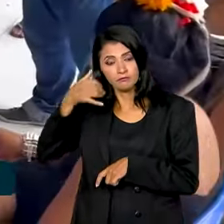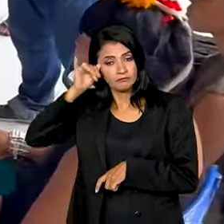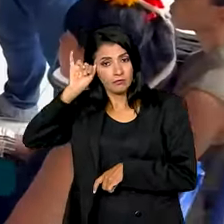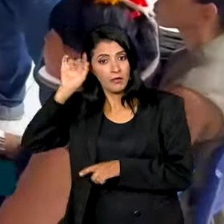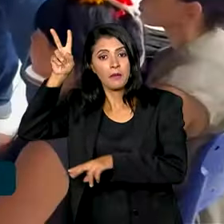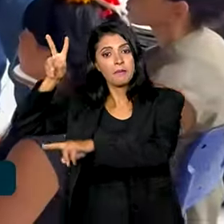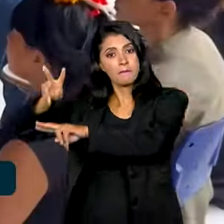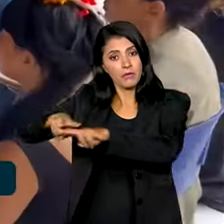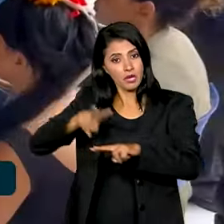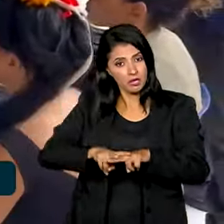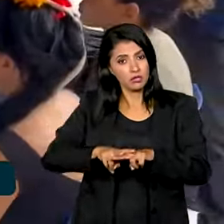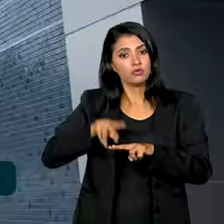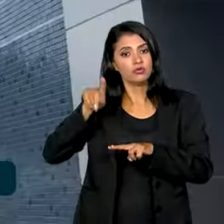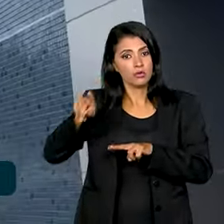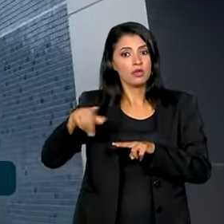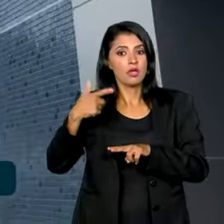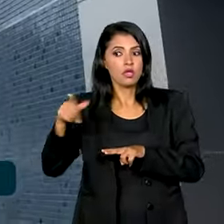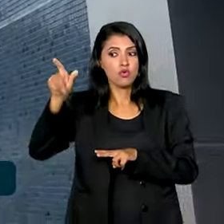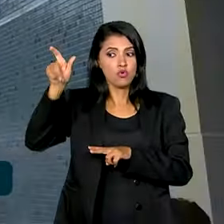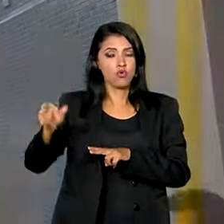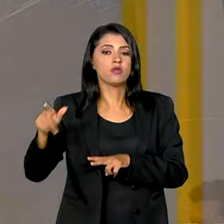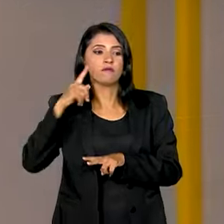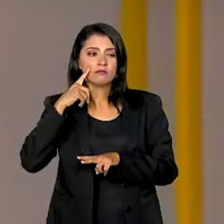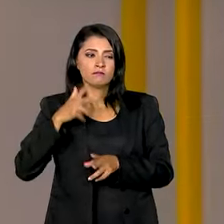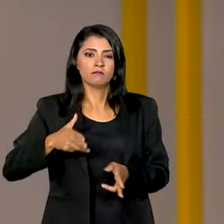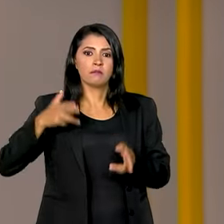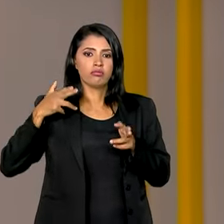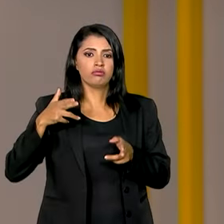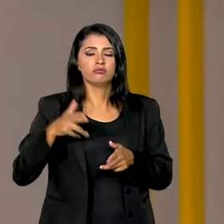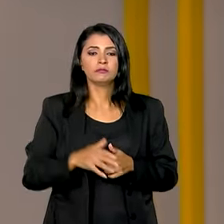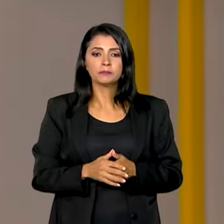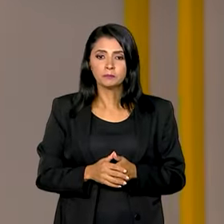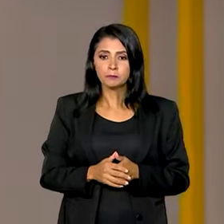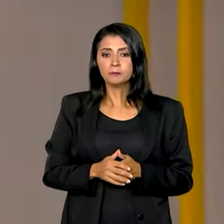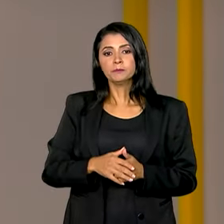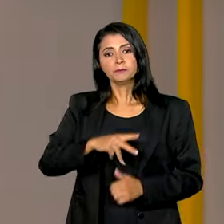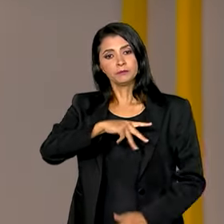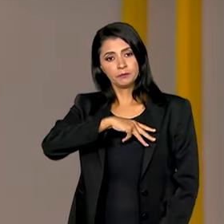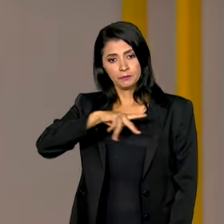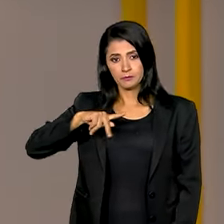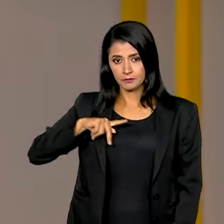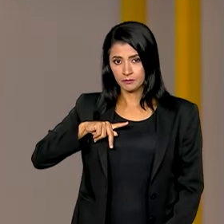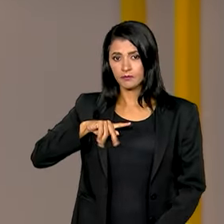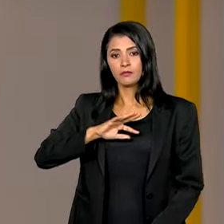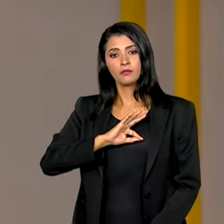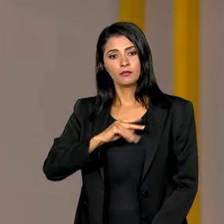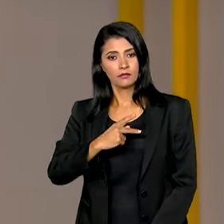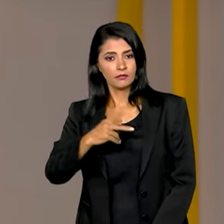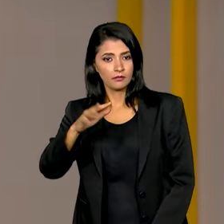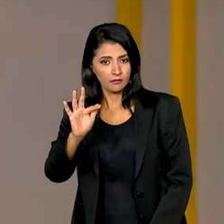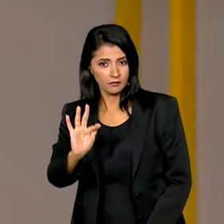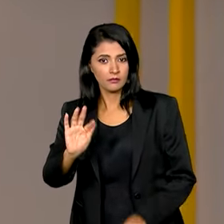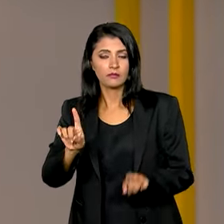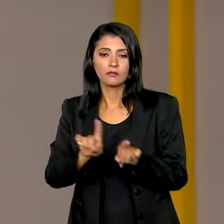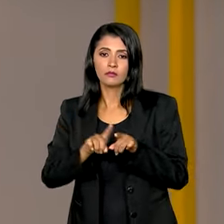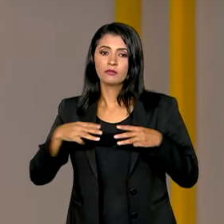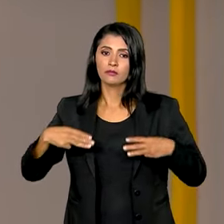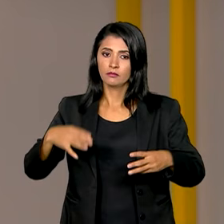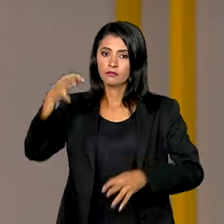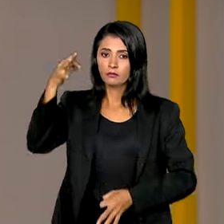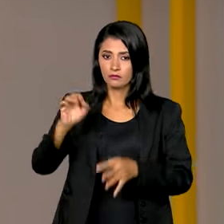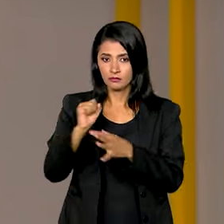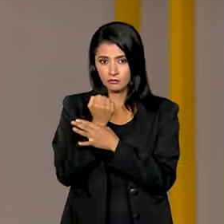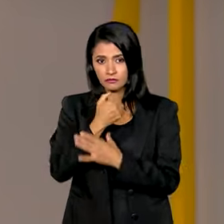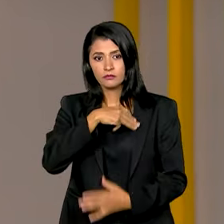suspeito de ter sido autor dos disparos o Ministério Público a polícia federal e o Ministério da Justiça e Segurança